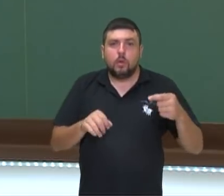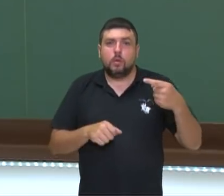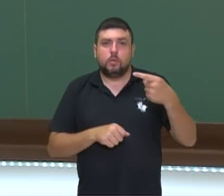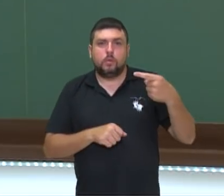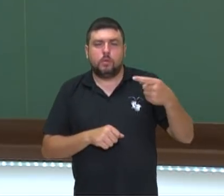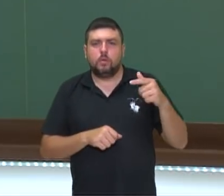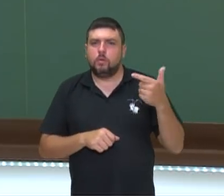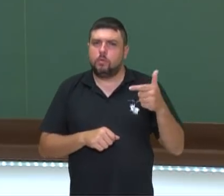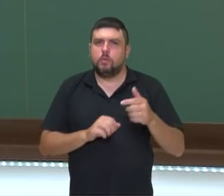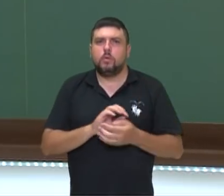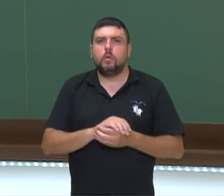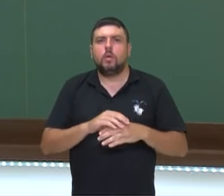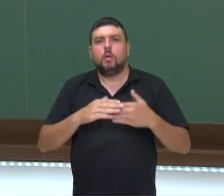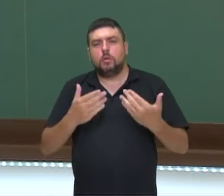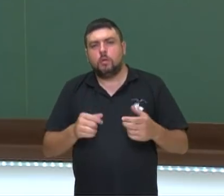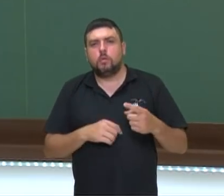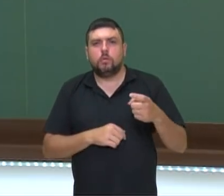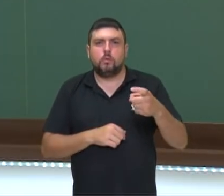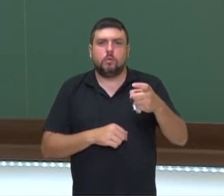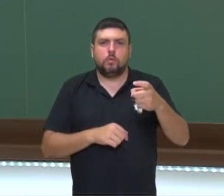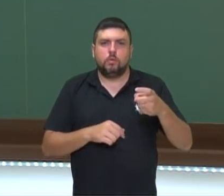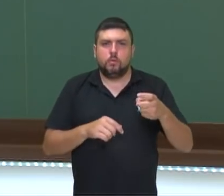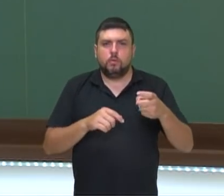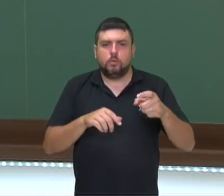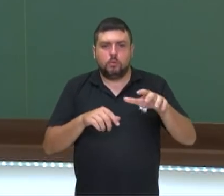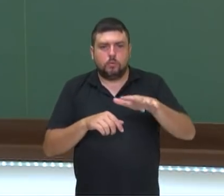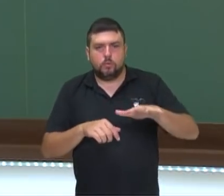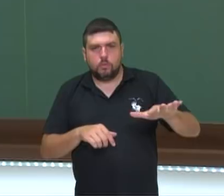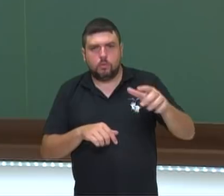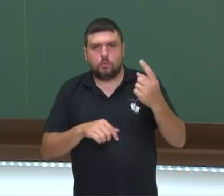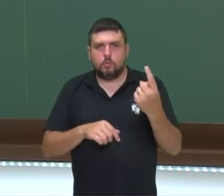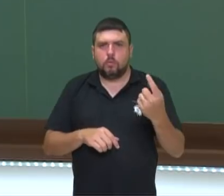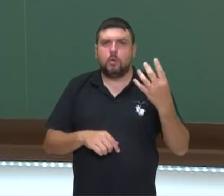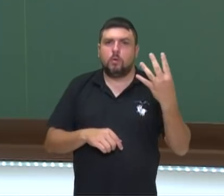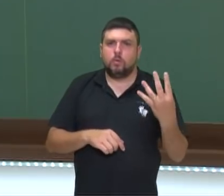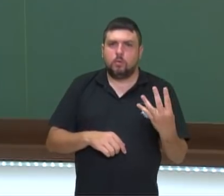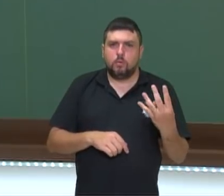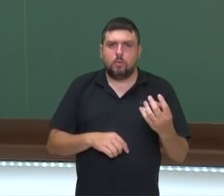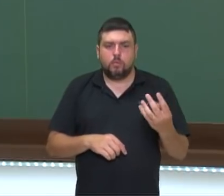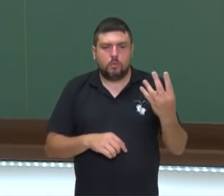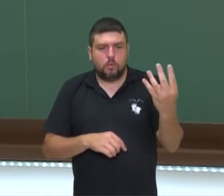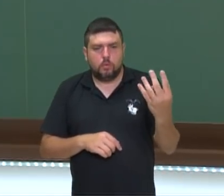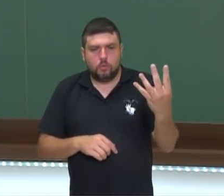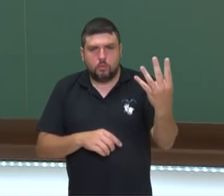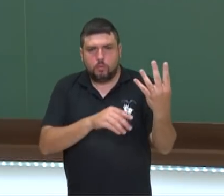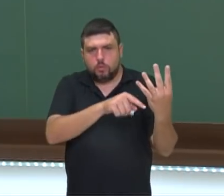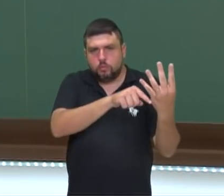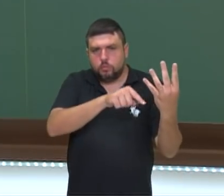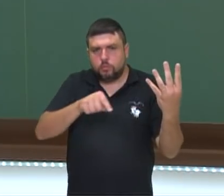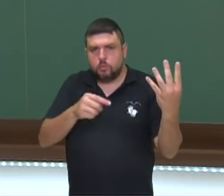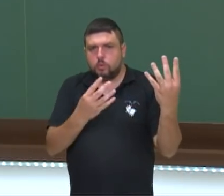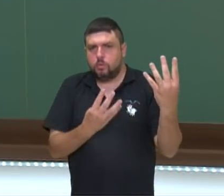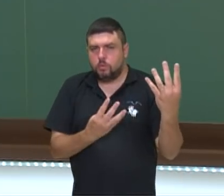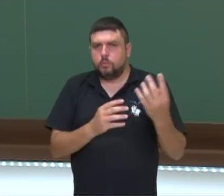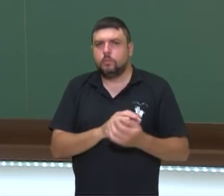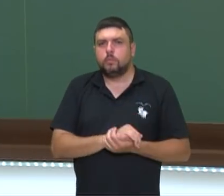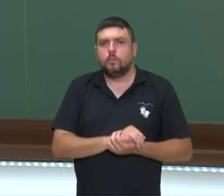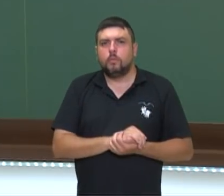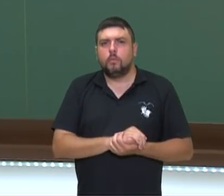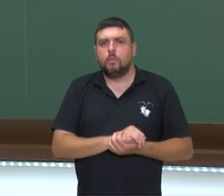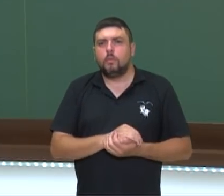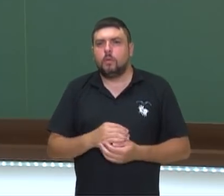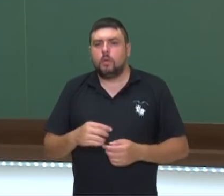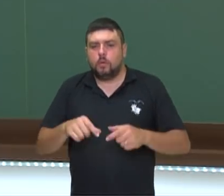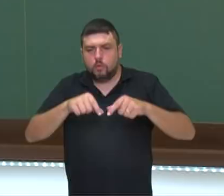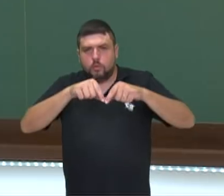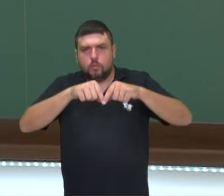portanto, o valor do x aqui da sala 1 vale 4, então seria uma sala 4 por 4, a sala 2, 4 por 4. E o corredor